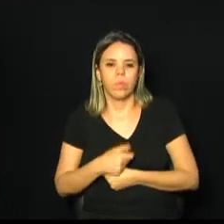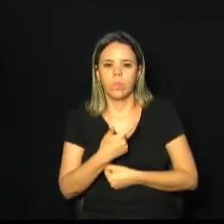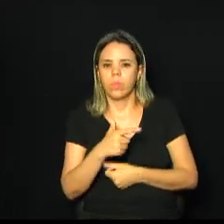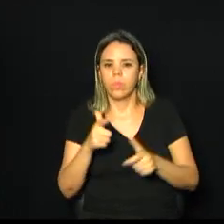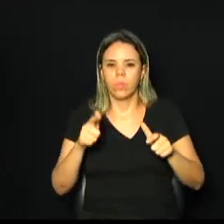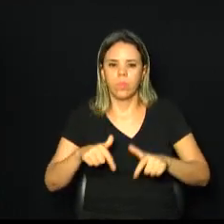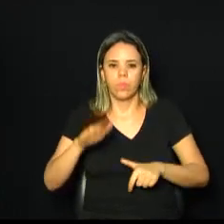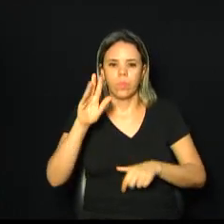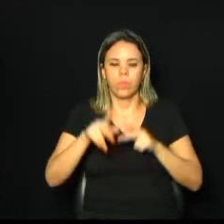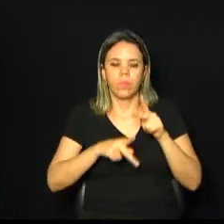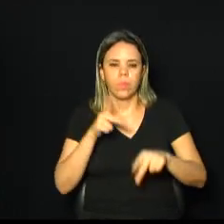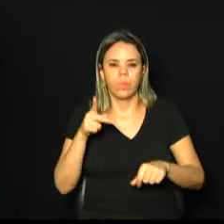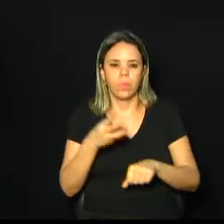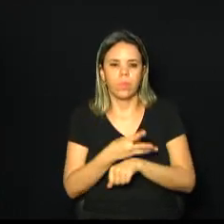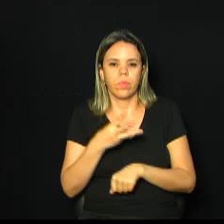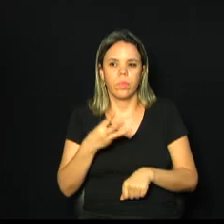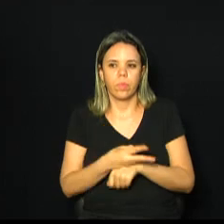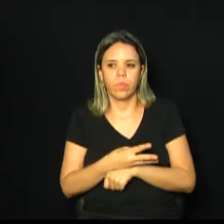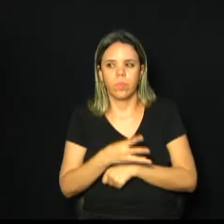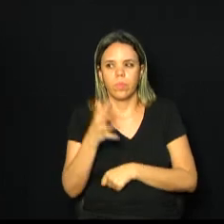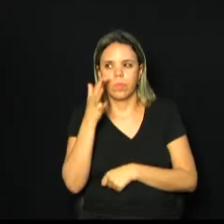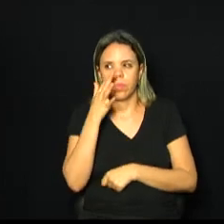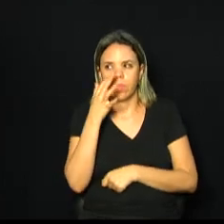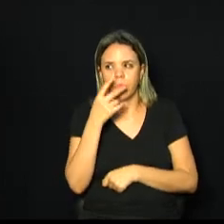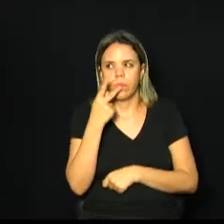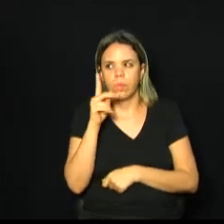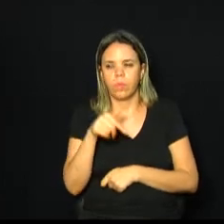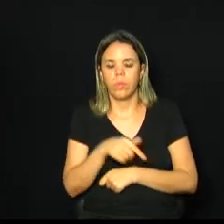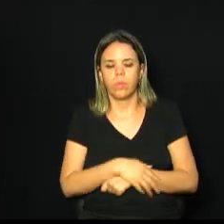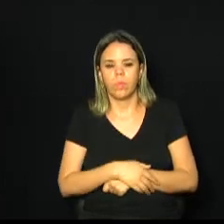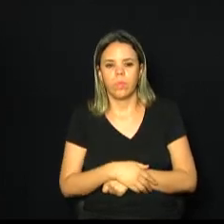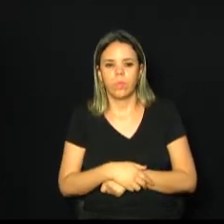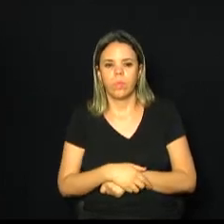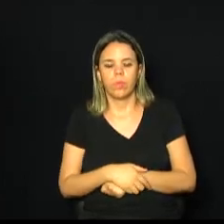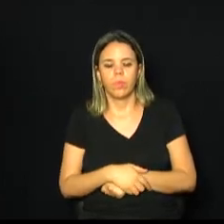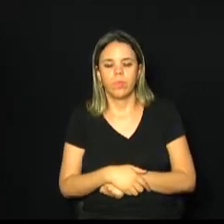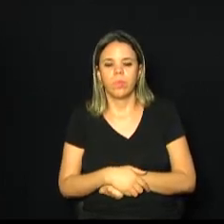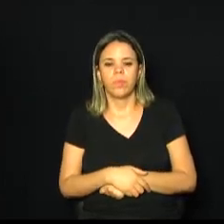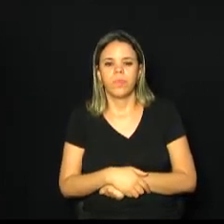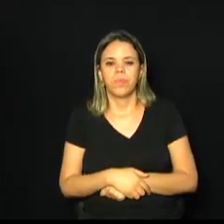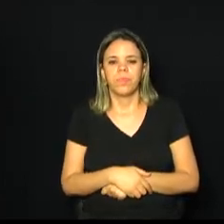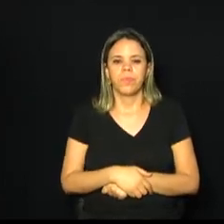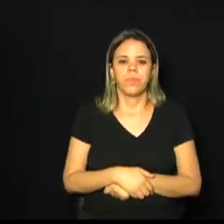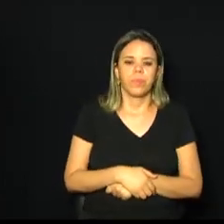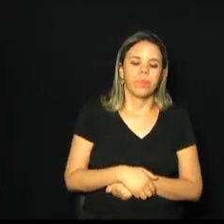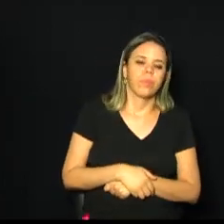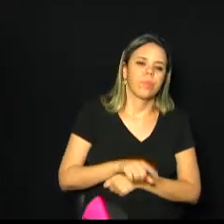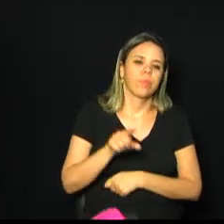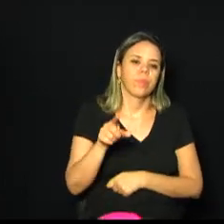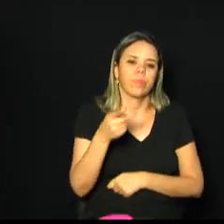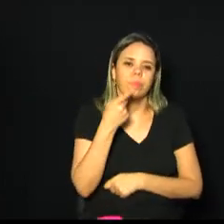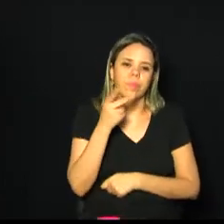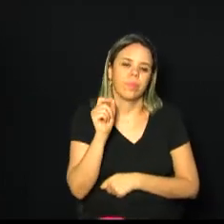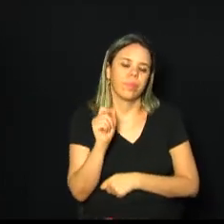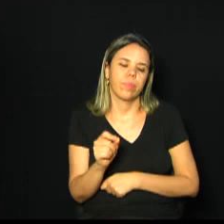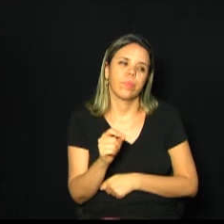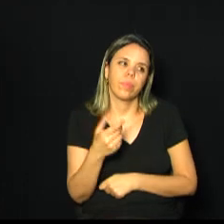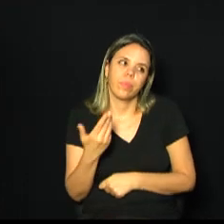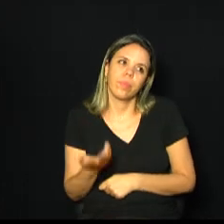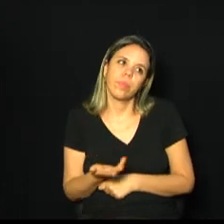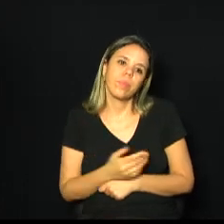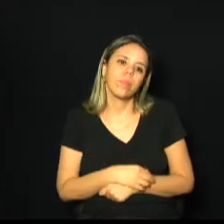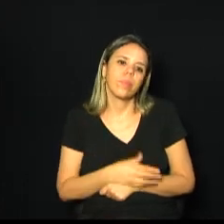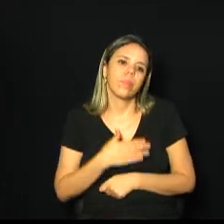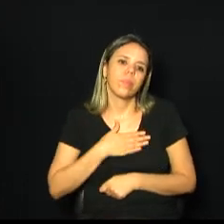tem mais gente do que tem dentro do WhatsApp. É incrível falar isso, mas é real. E aí você fala assim, mas Leandro, e